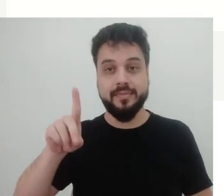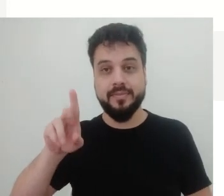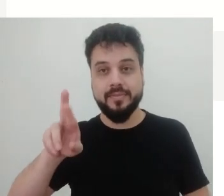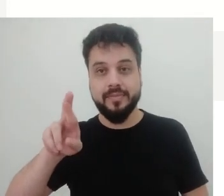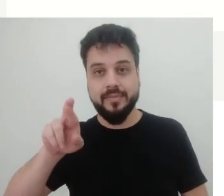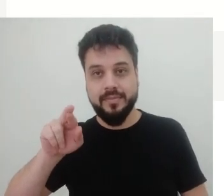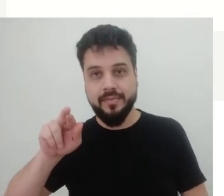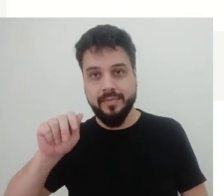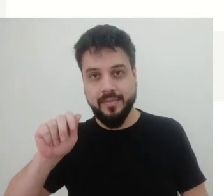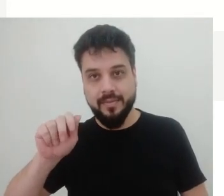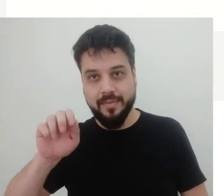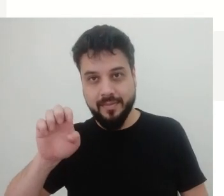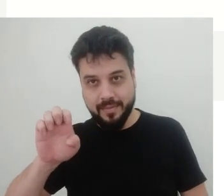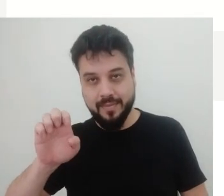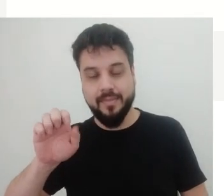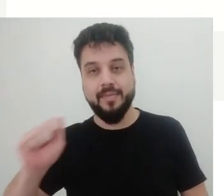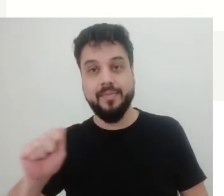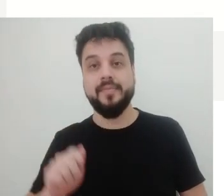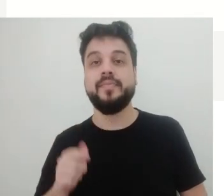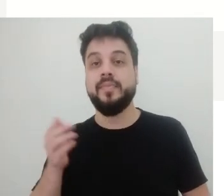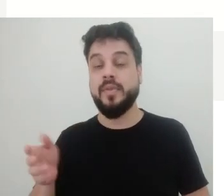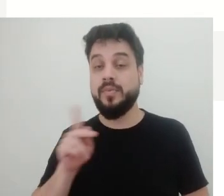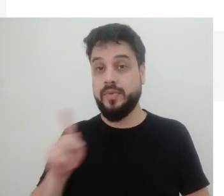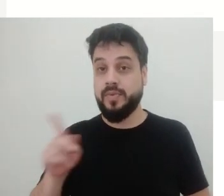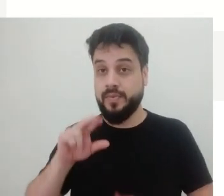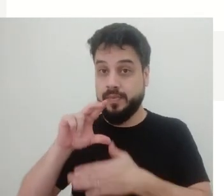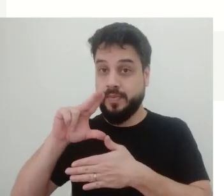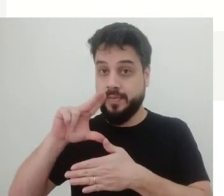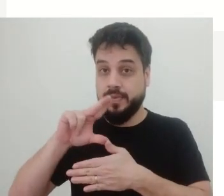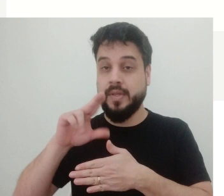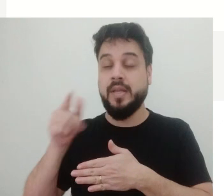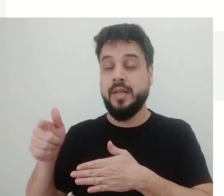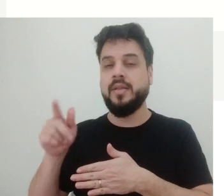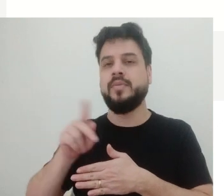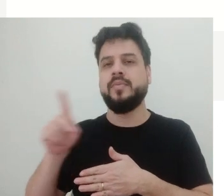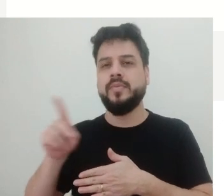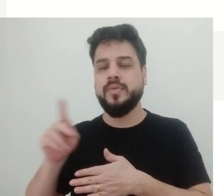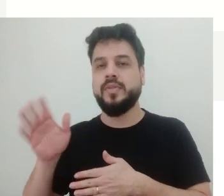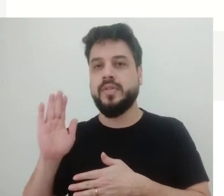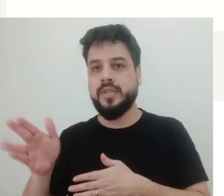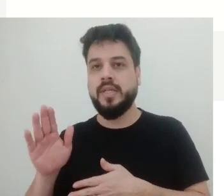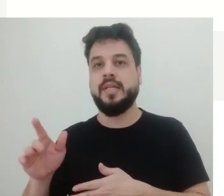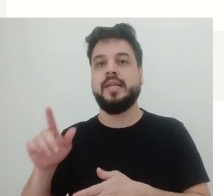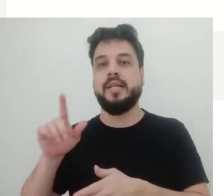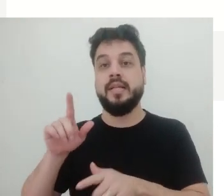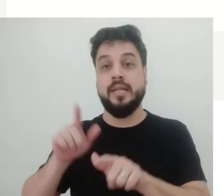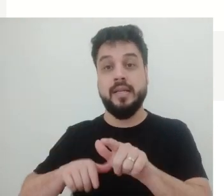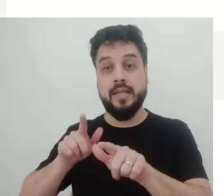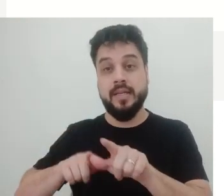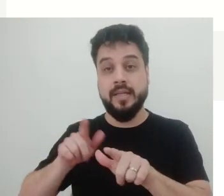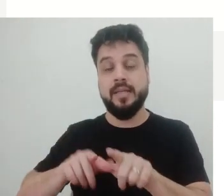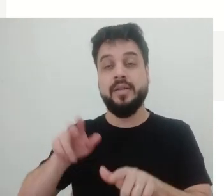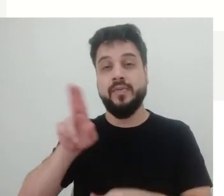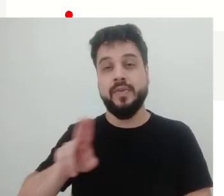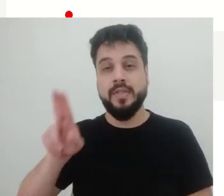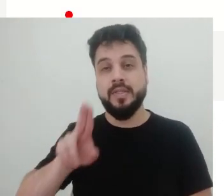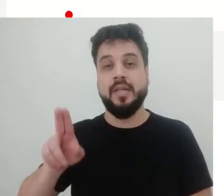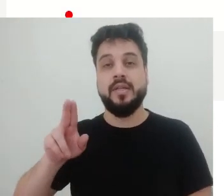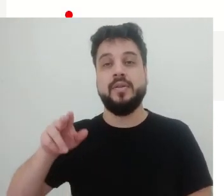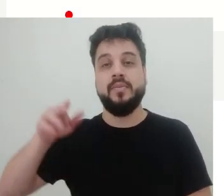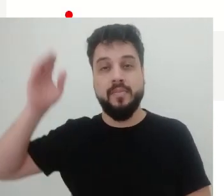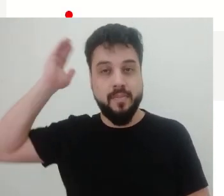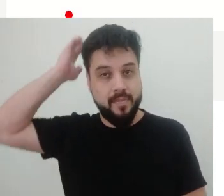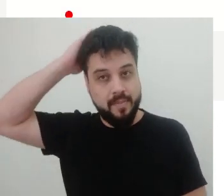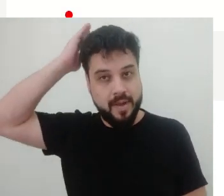no Departamento de Ciências Sociais da Universidade Federal da Paraíba. Formado em Antropologia, conclui